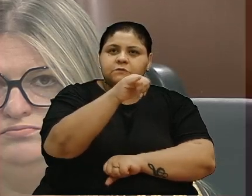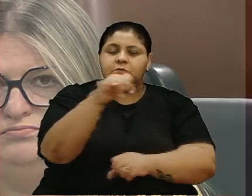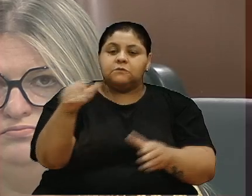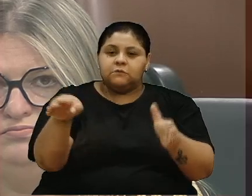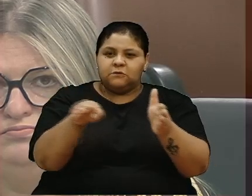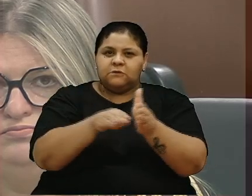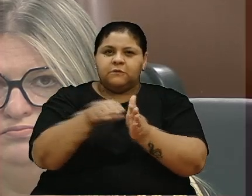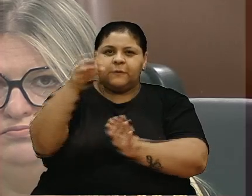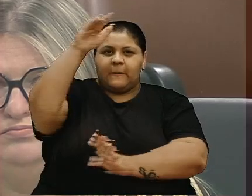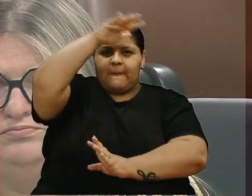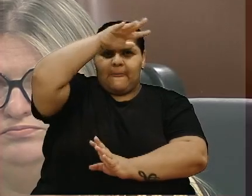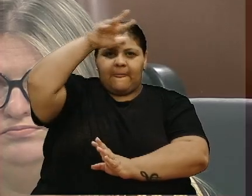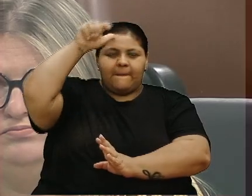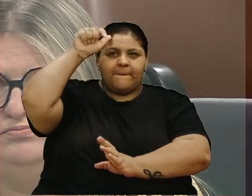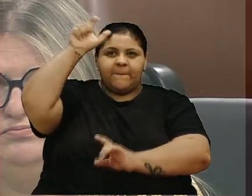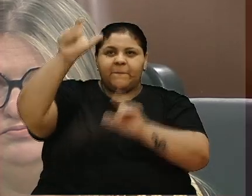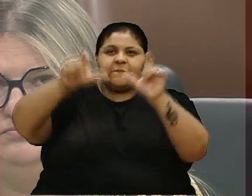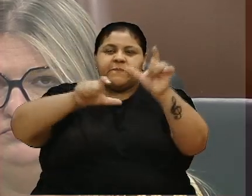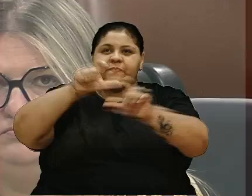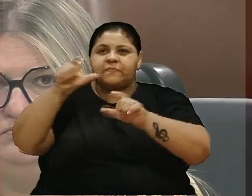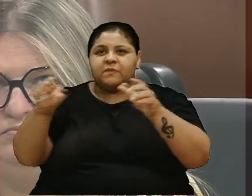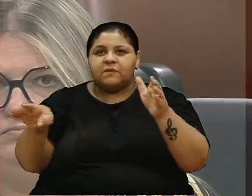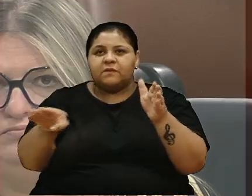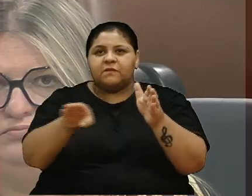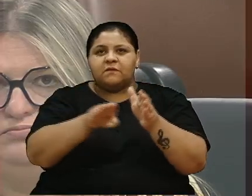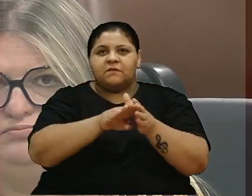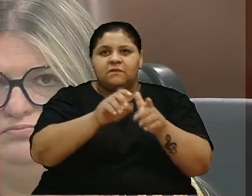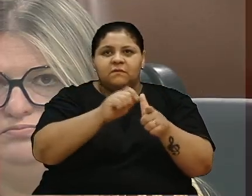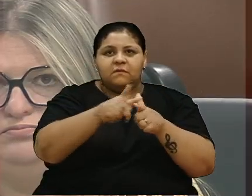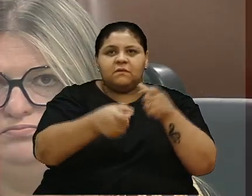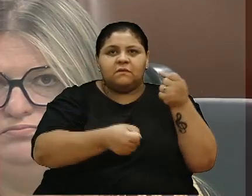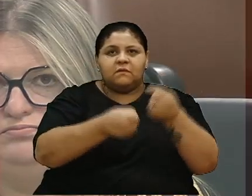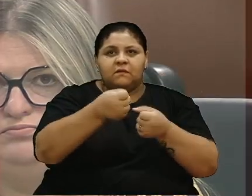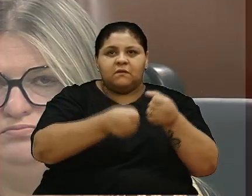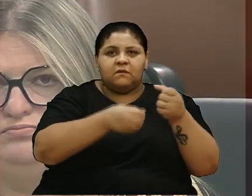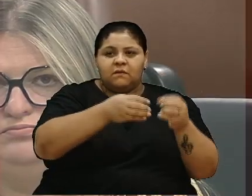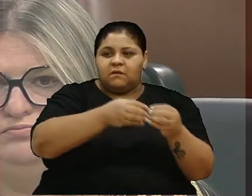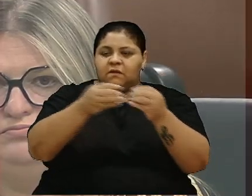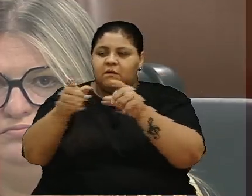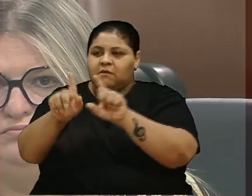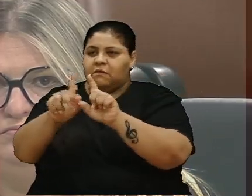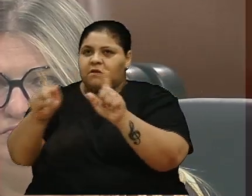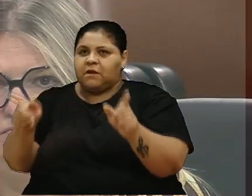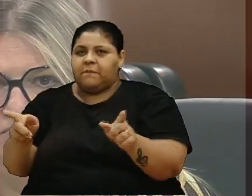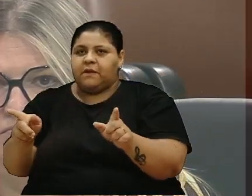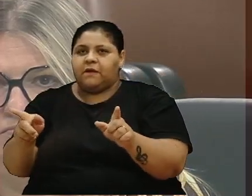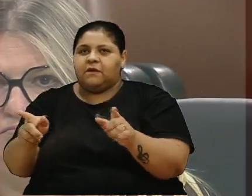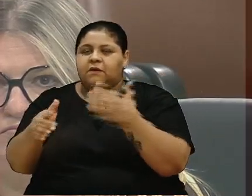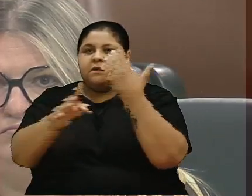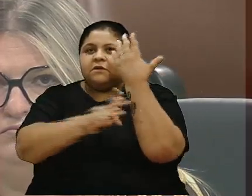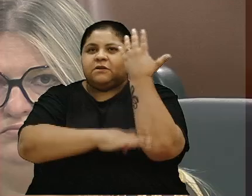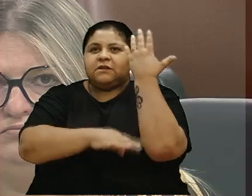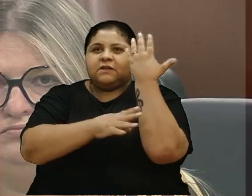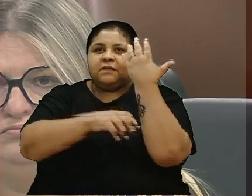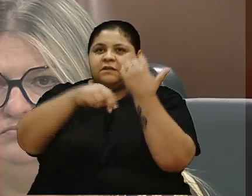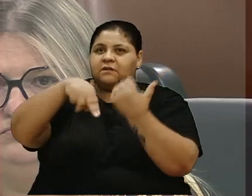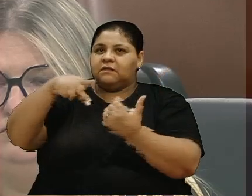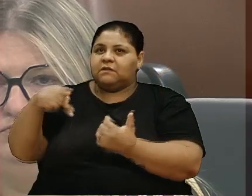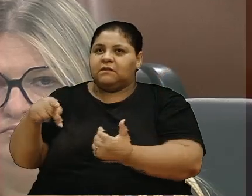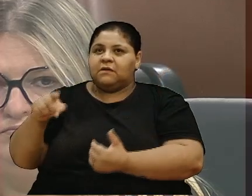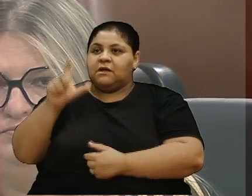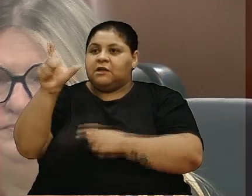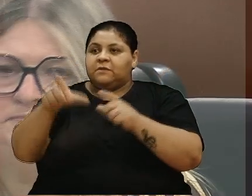nosso município, as pessoas chegam, alugam um carro e vão para Gramado, Canela, Nova Petrópolis. As pessoas não ficam no nosso